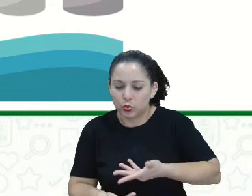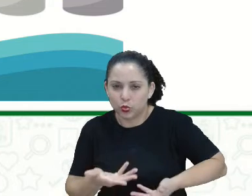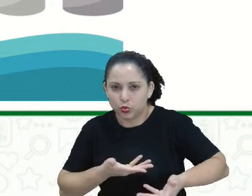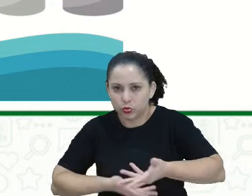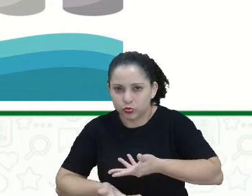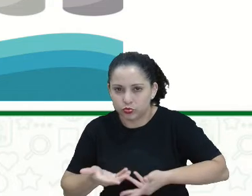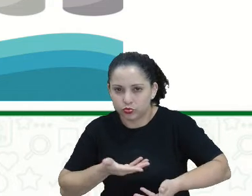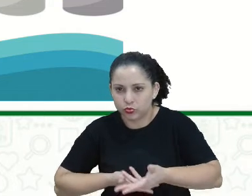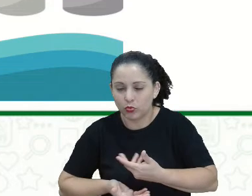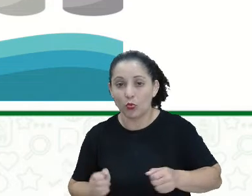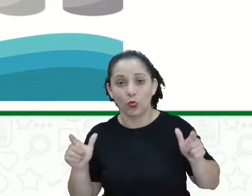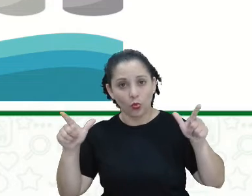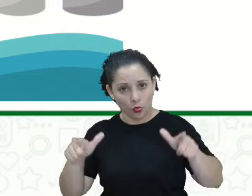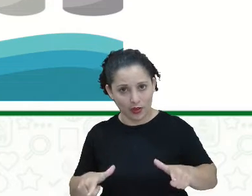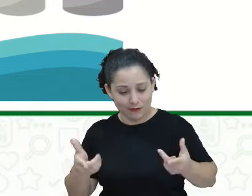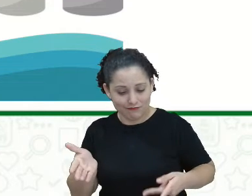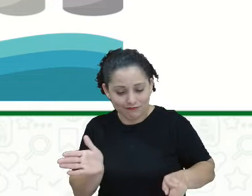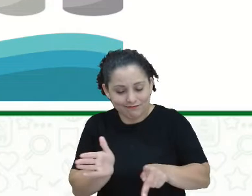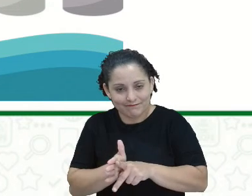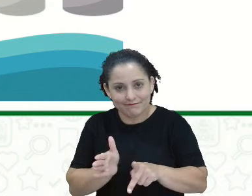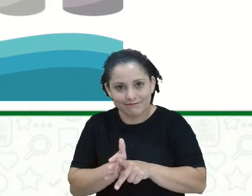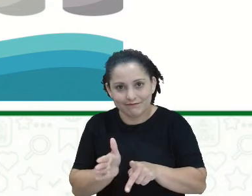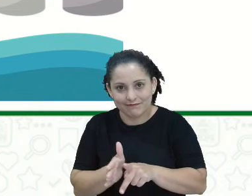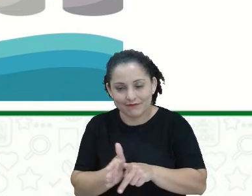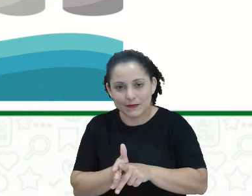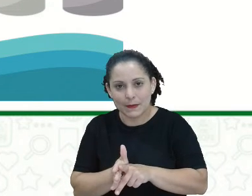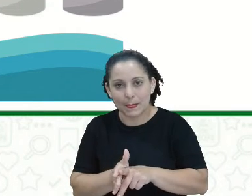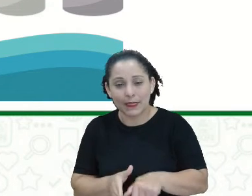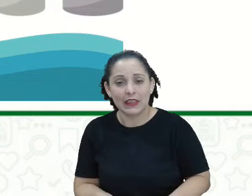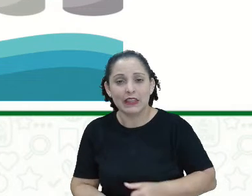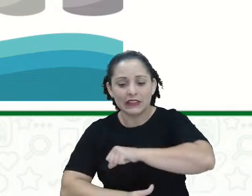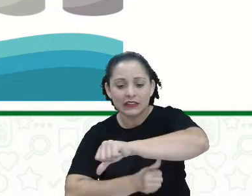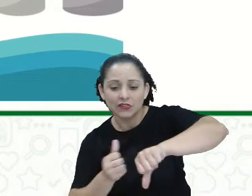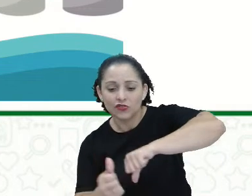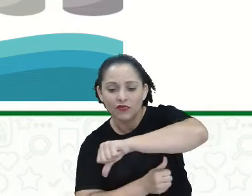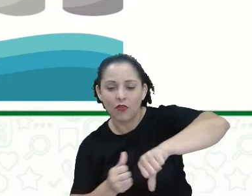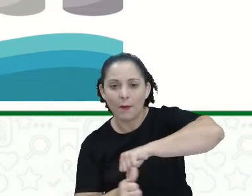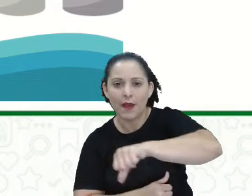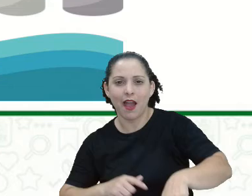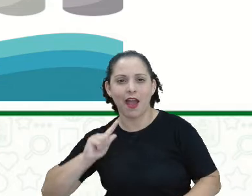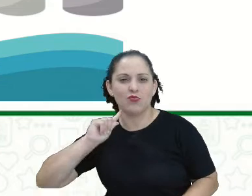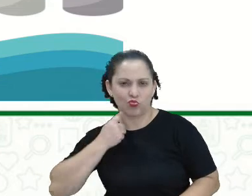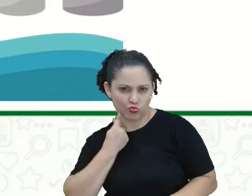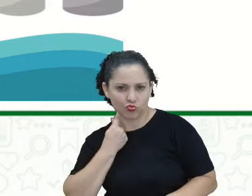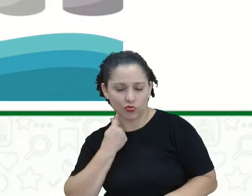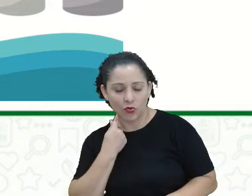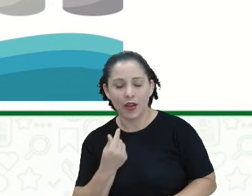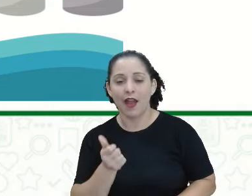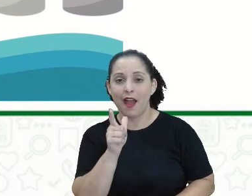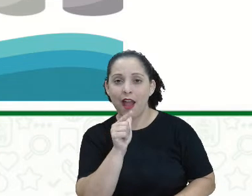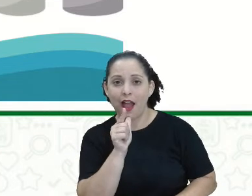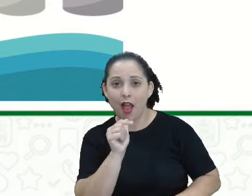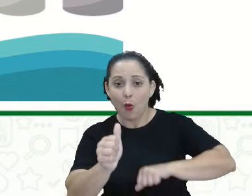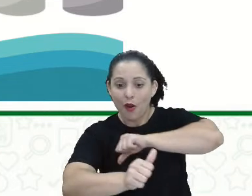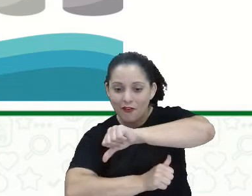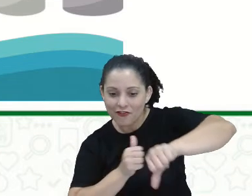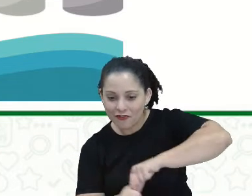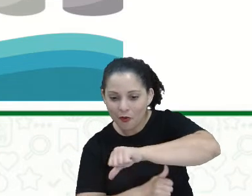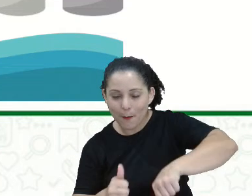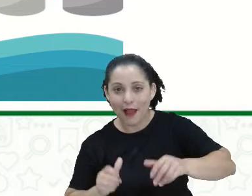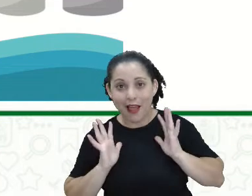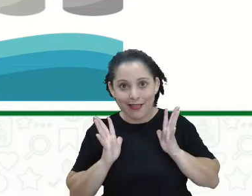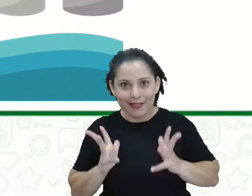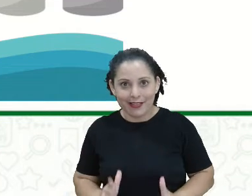são especializados em tornar a água própria para o consumo, ou seja,